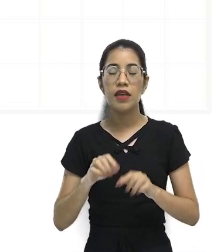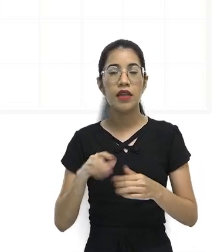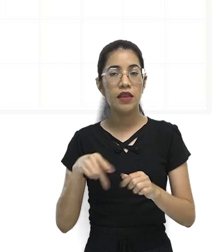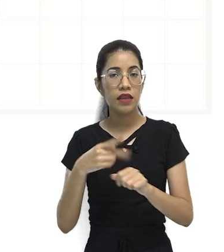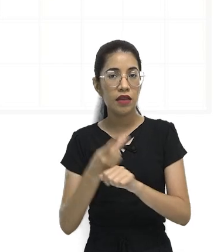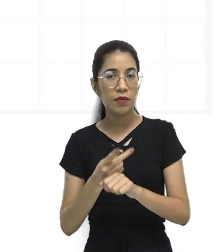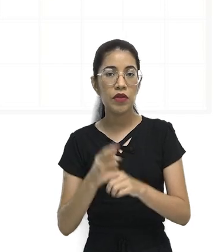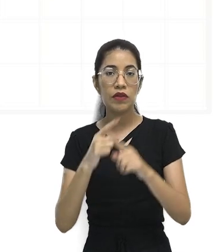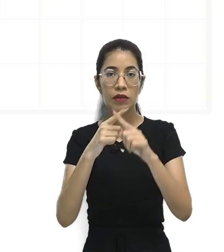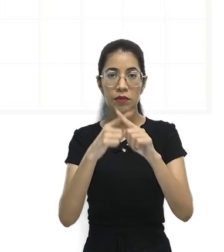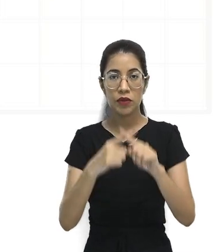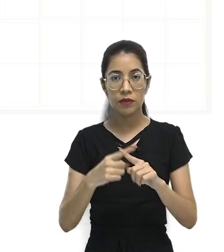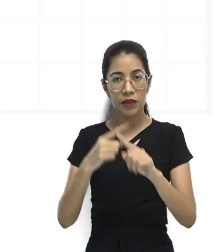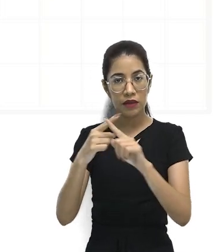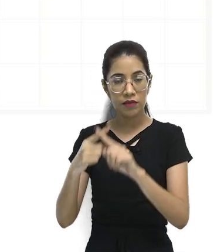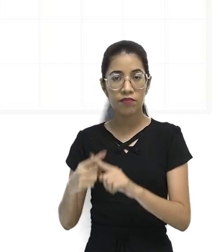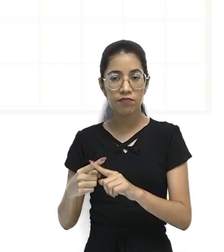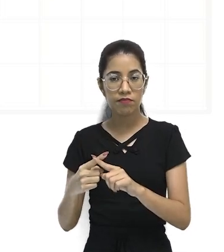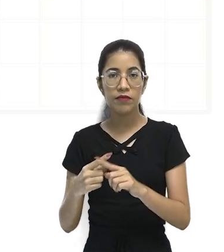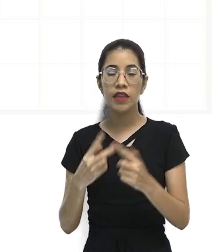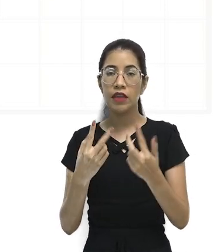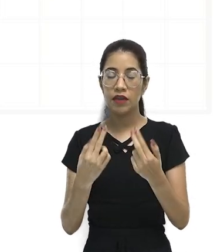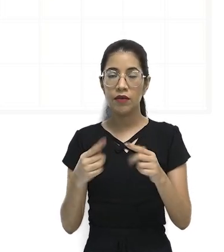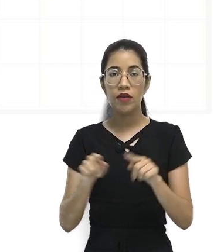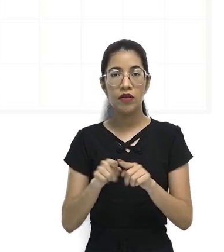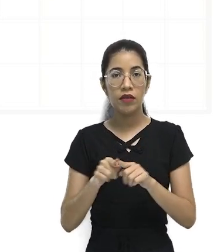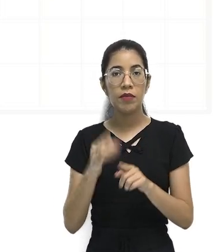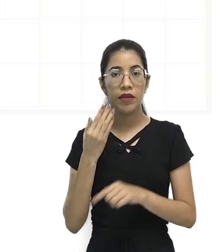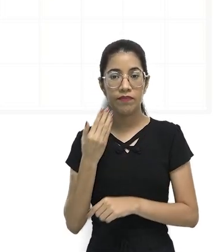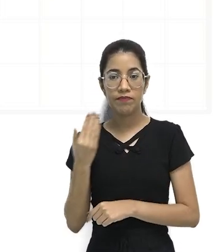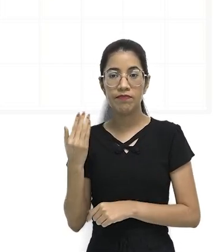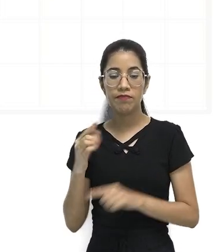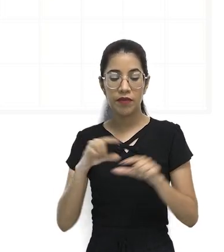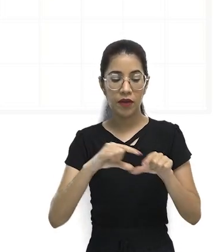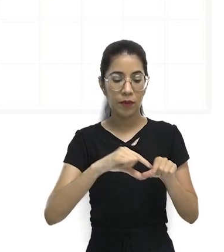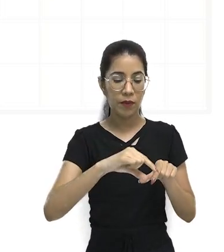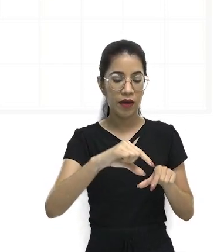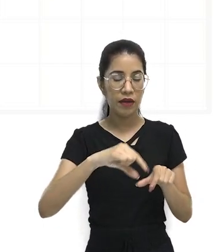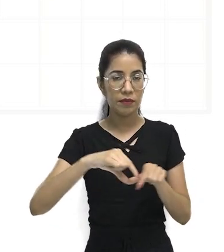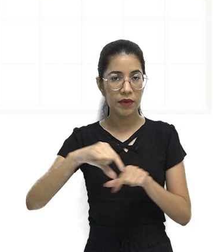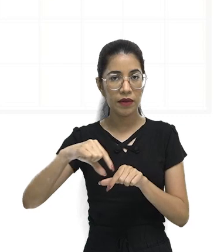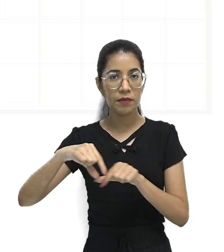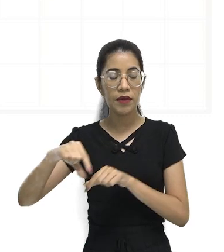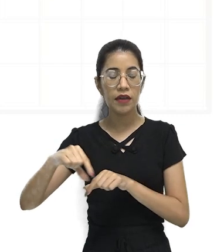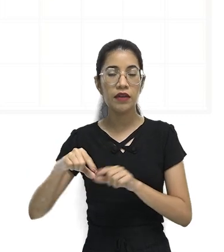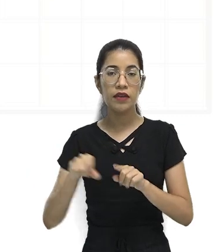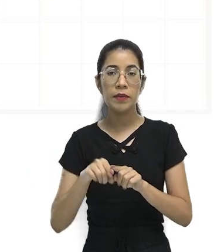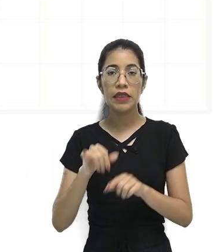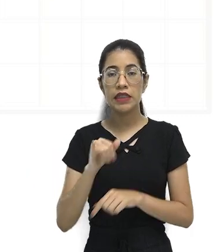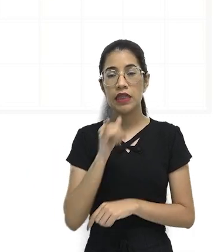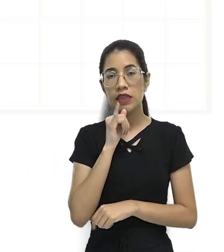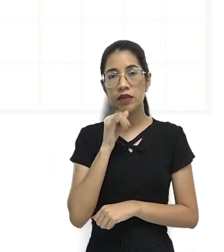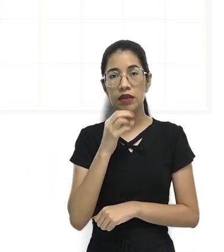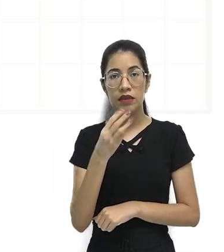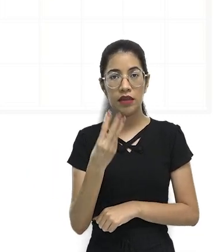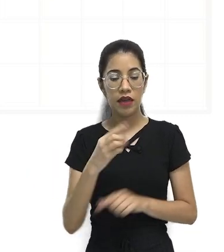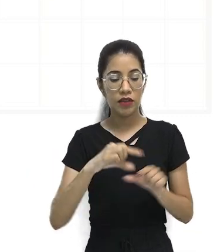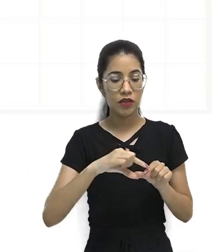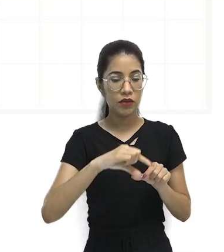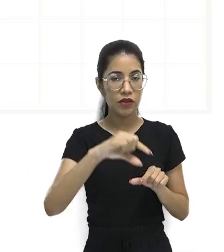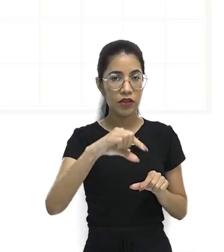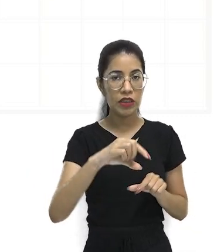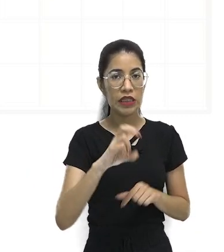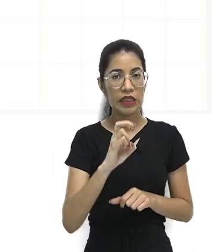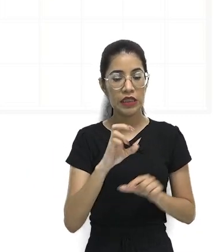seguida multiplica, tá bom? A mesma coisa nós vamos fazer aqui. Então, se eu tenho 3 linhas